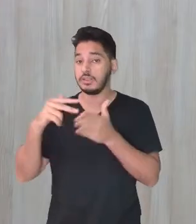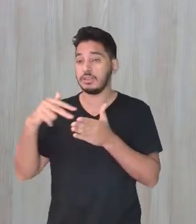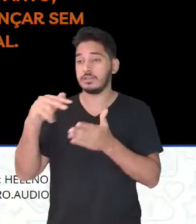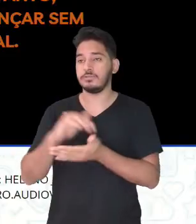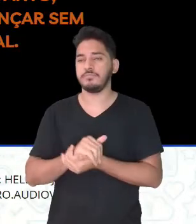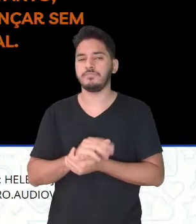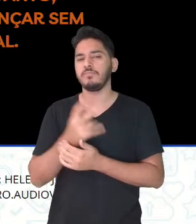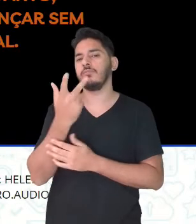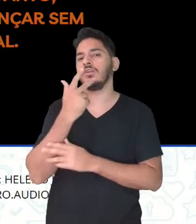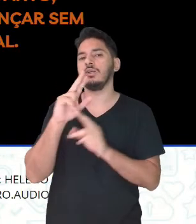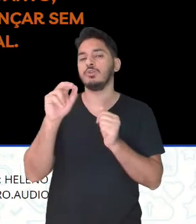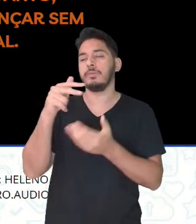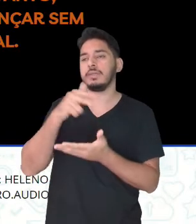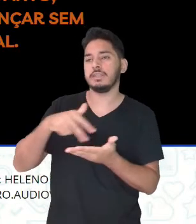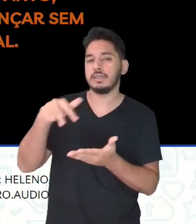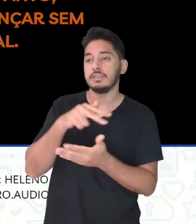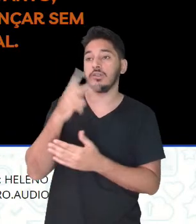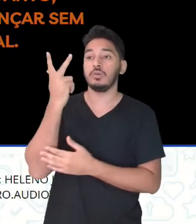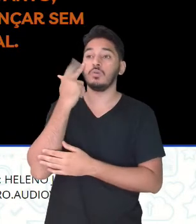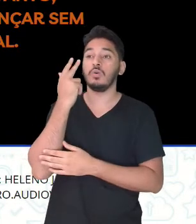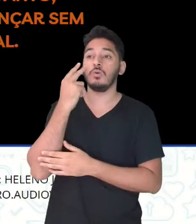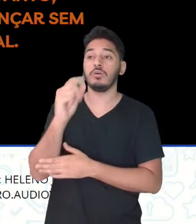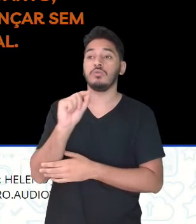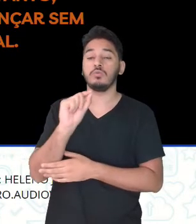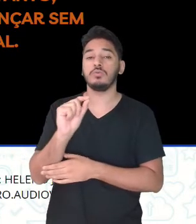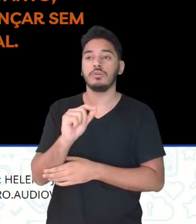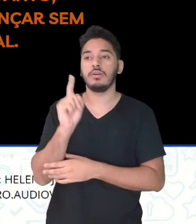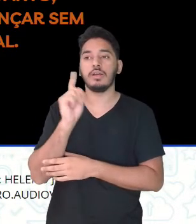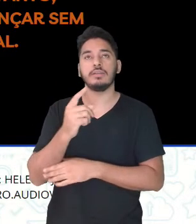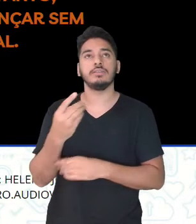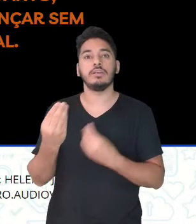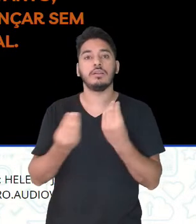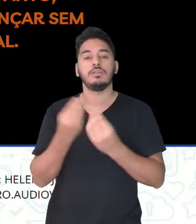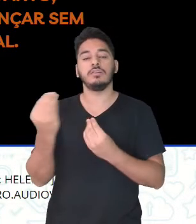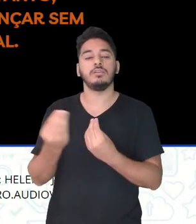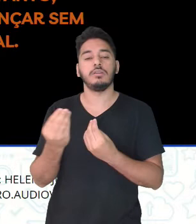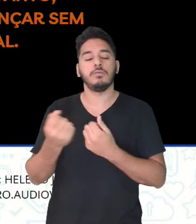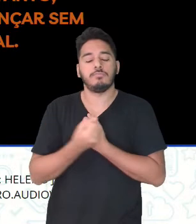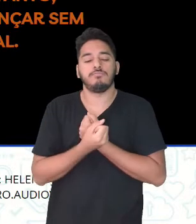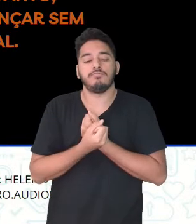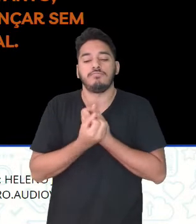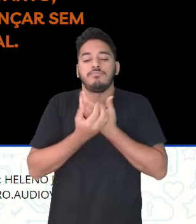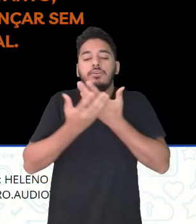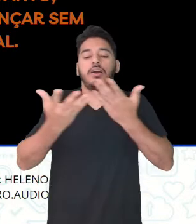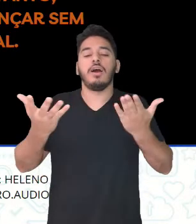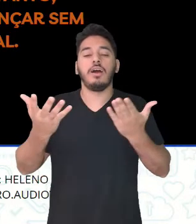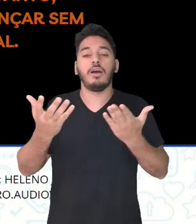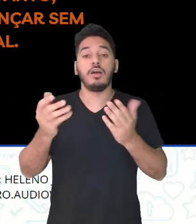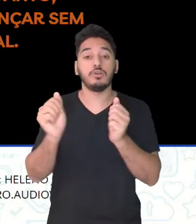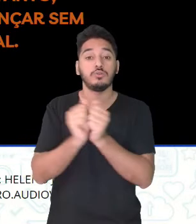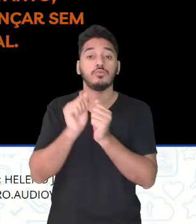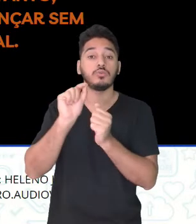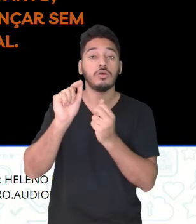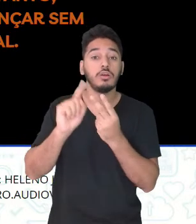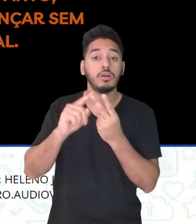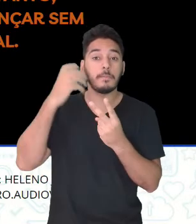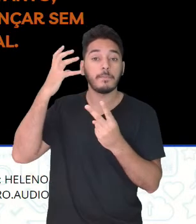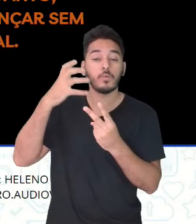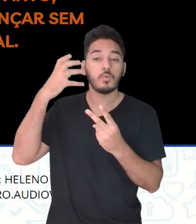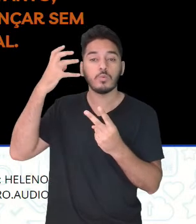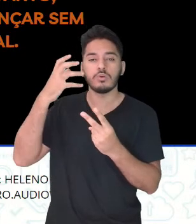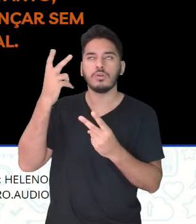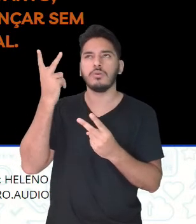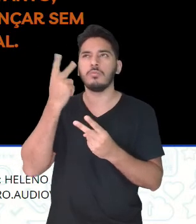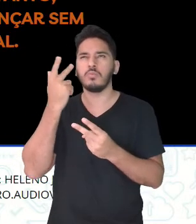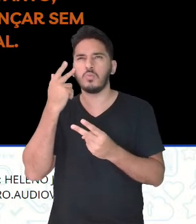quando a gente fala de dança, geralmente essa forma de expressão, ela vem acompanhada por uma música. Então, por que